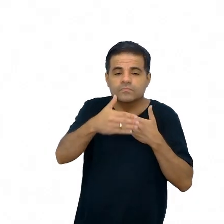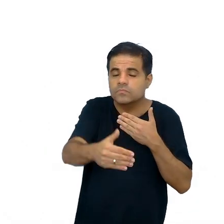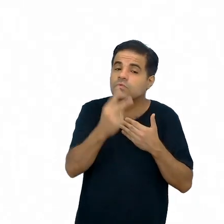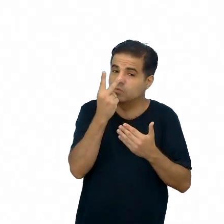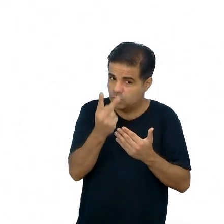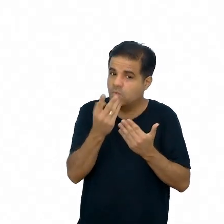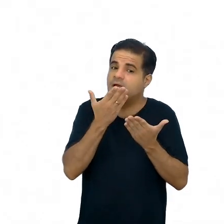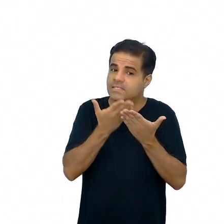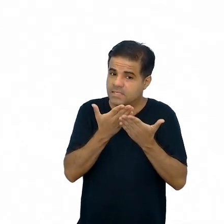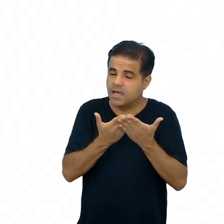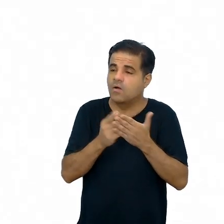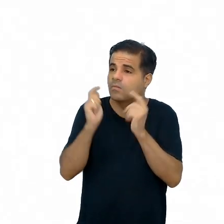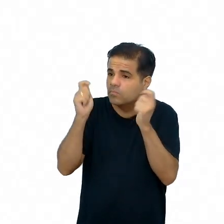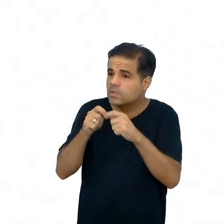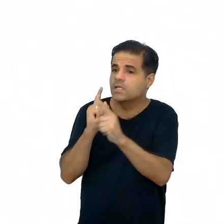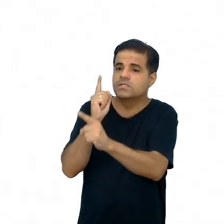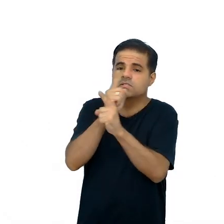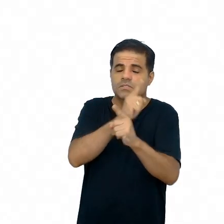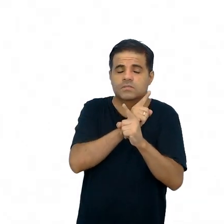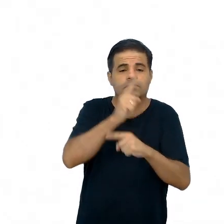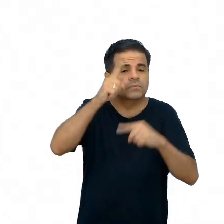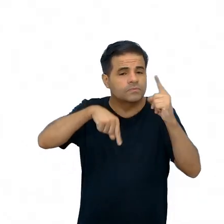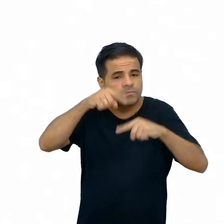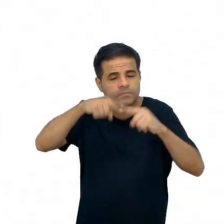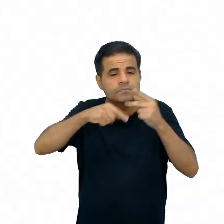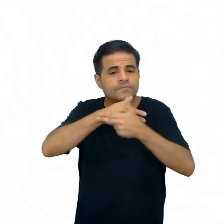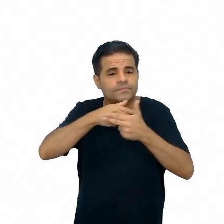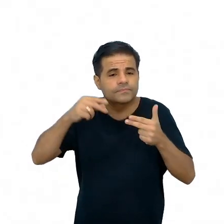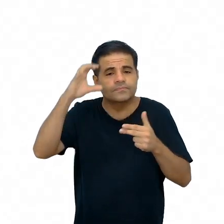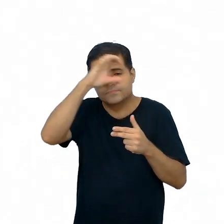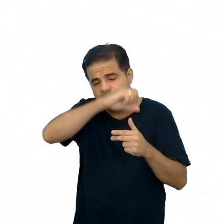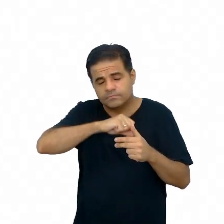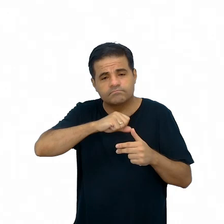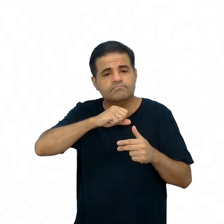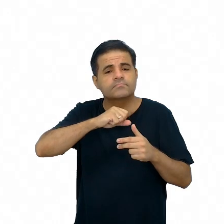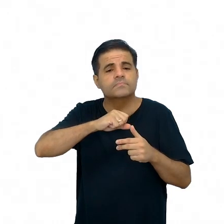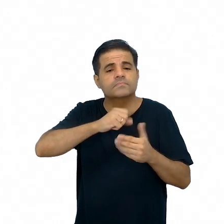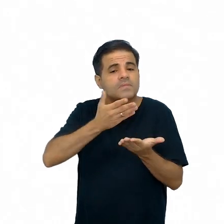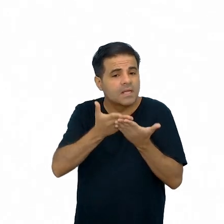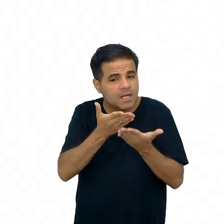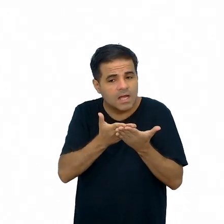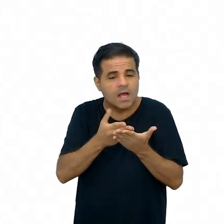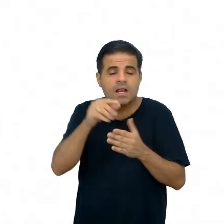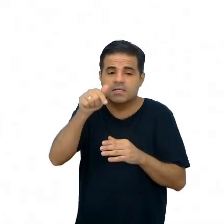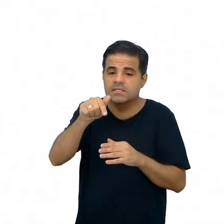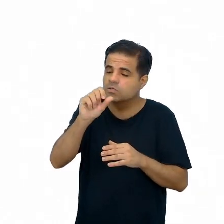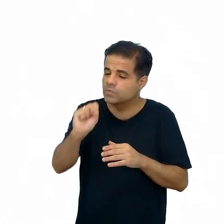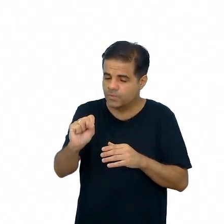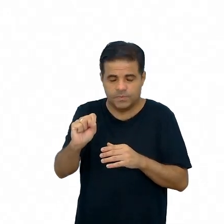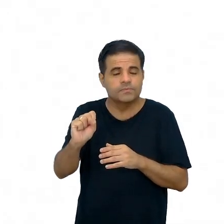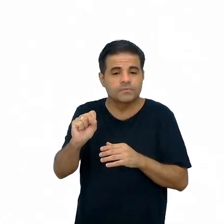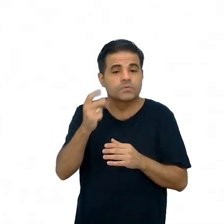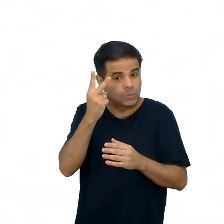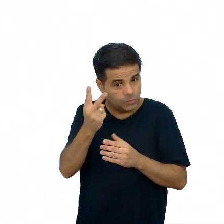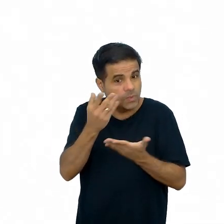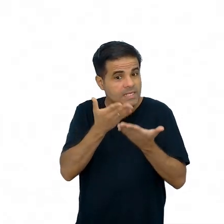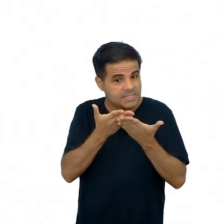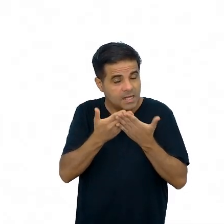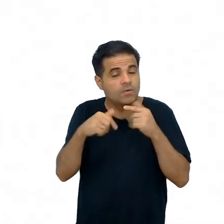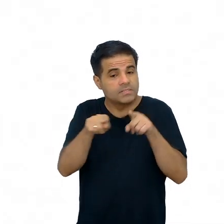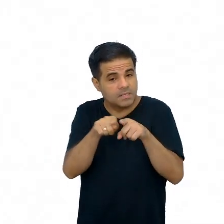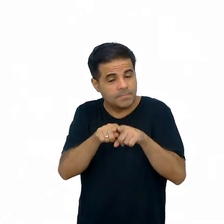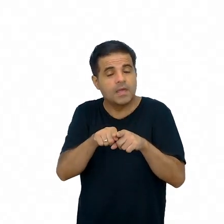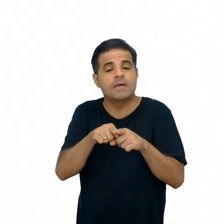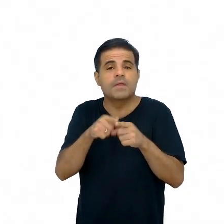aulas, para identificar os polígonos e seus elementos. E a aula 7 e 8, duas aulas também,